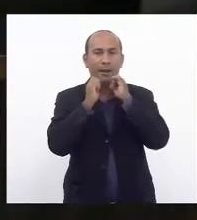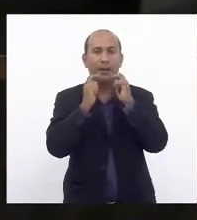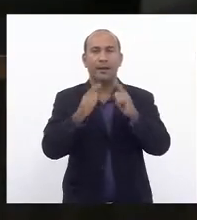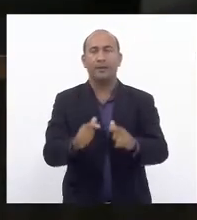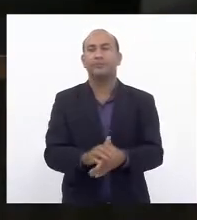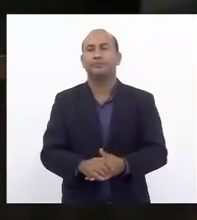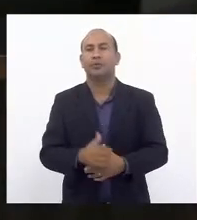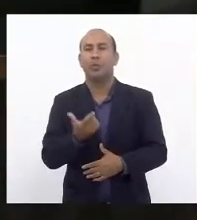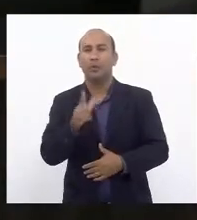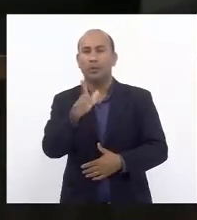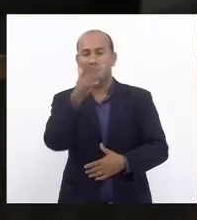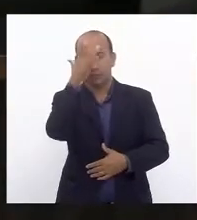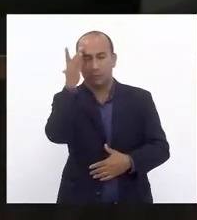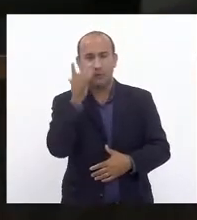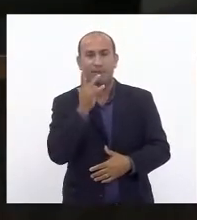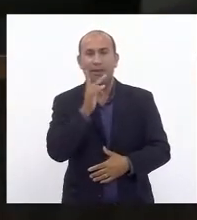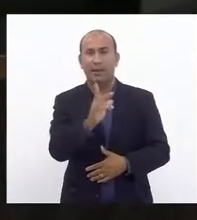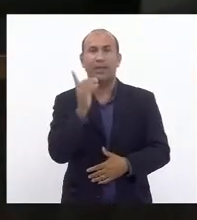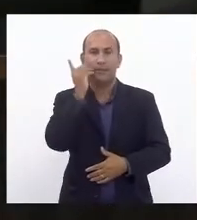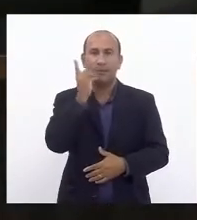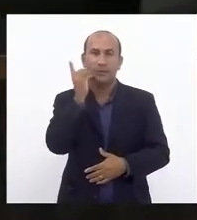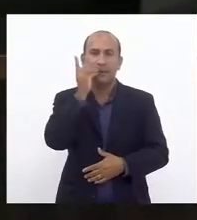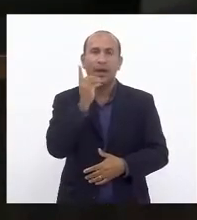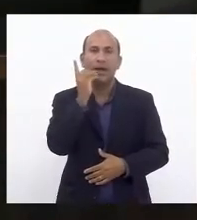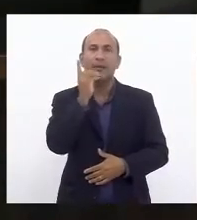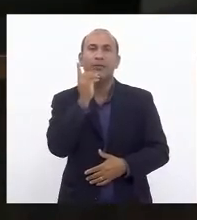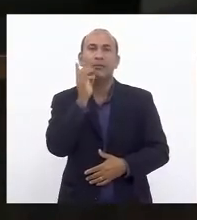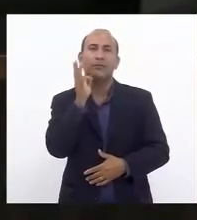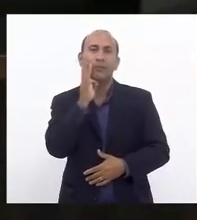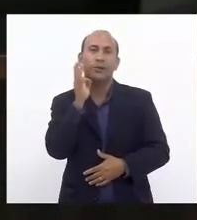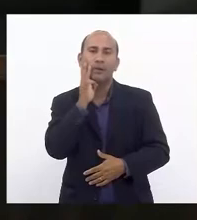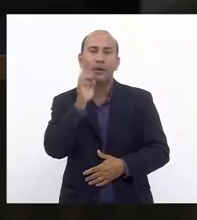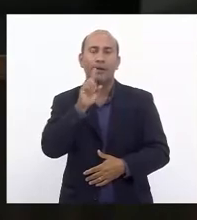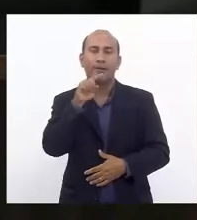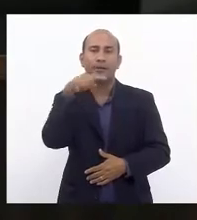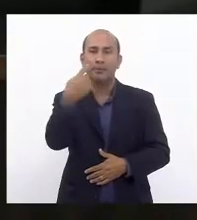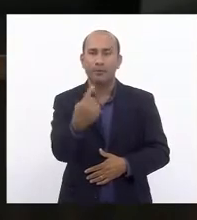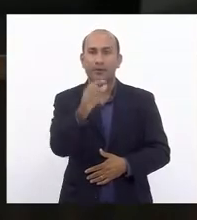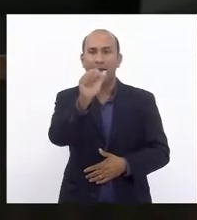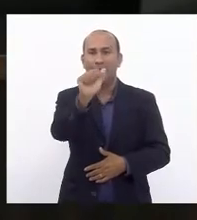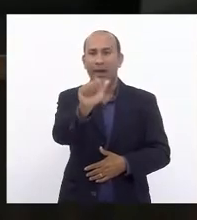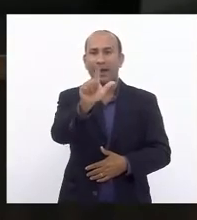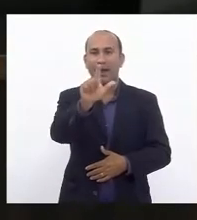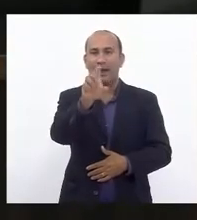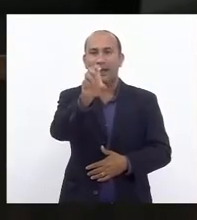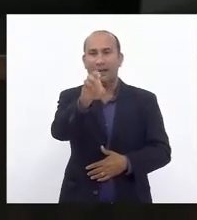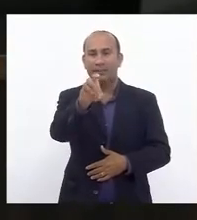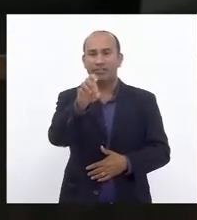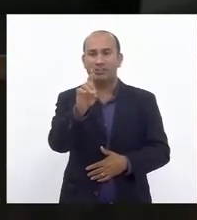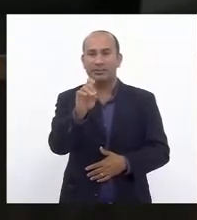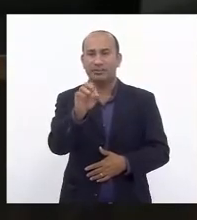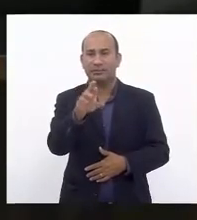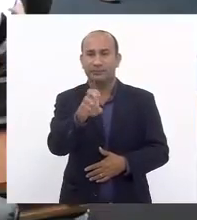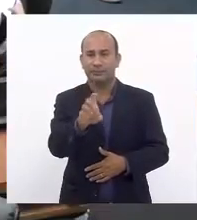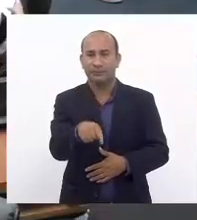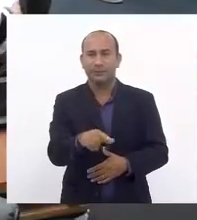Próximo orador inscrito é o nome do deputado Valdec Carneiro, seguida deputado Alexandre Freitas.